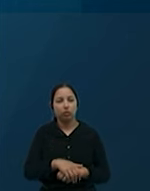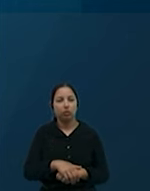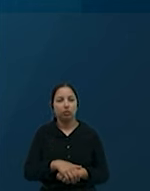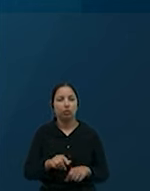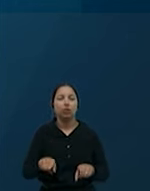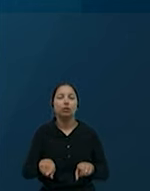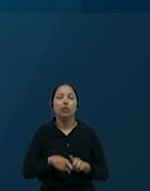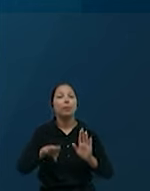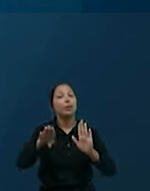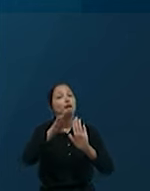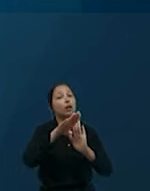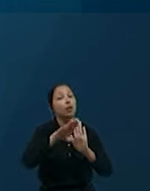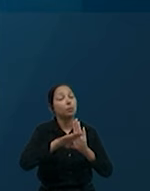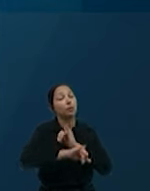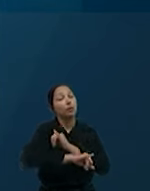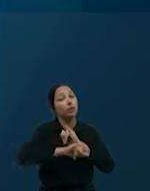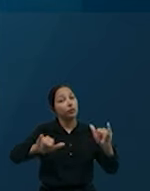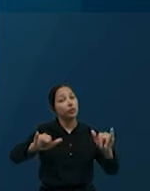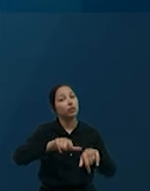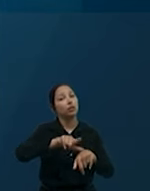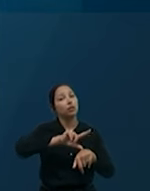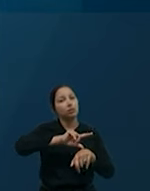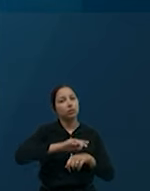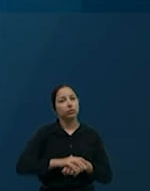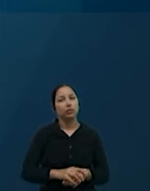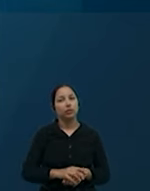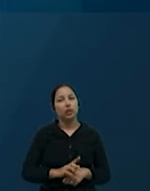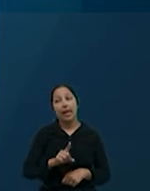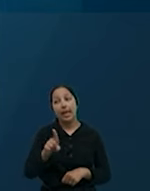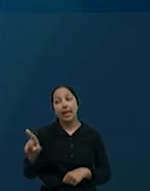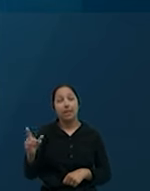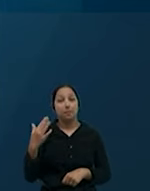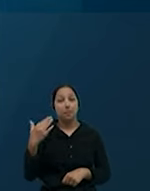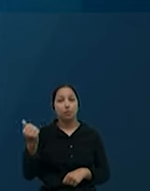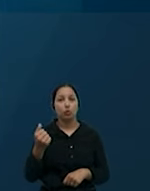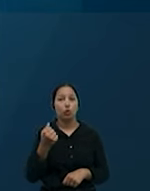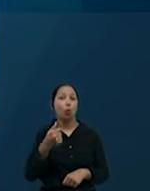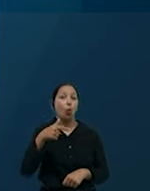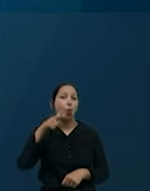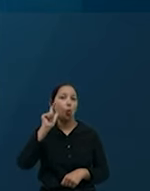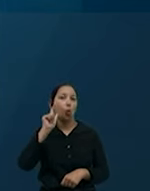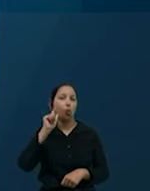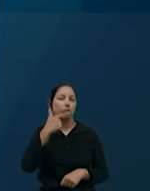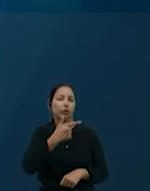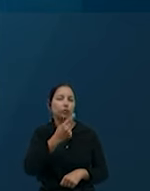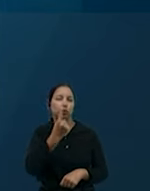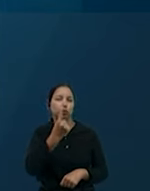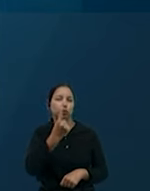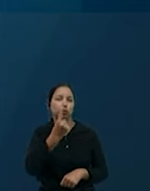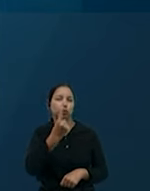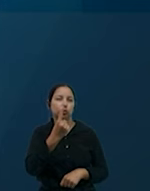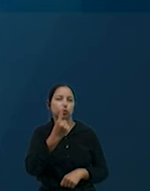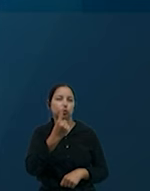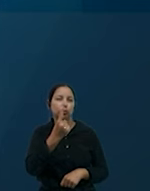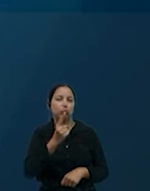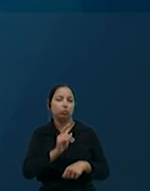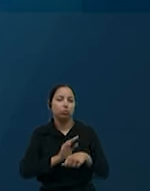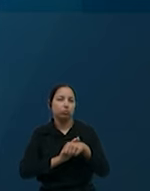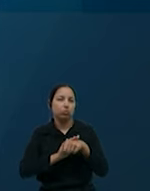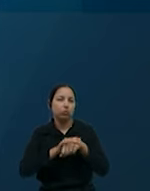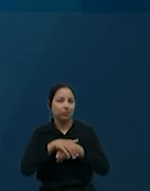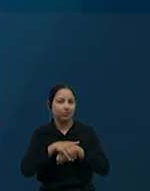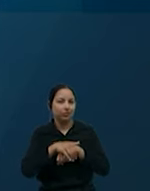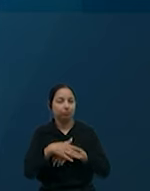mais antecedência. O pedido foi ontem às 20 horas e alguma coisa da noite. Eu estava demitido, então, se quisesse vir, a